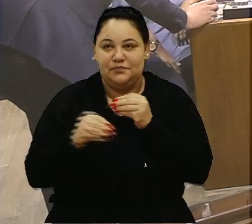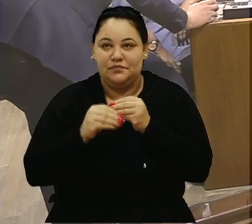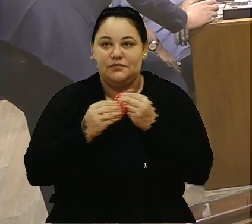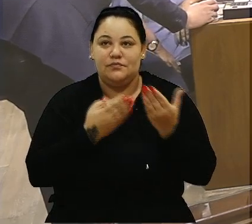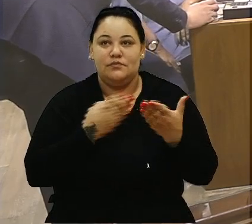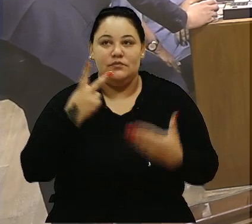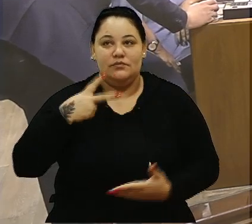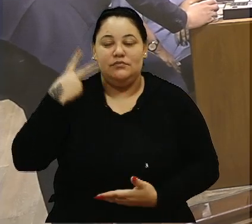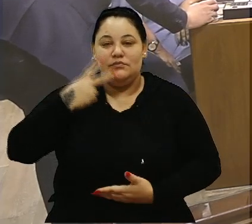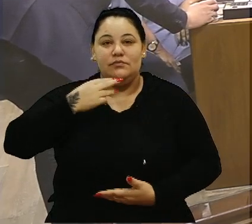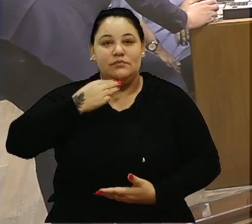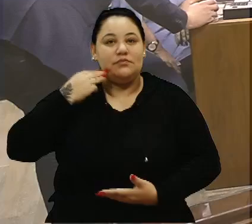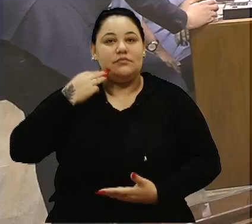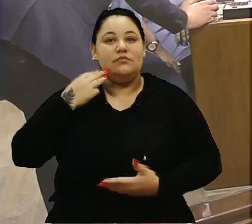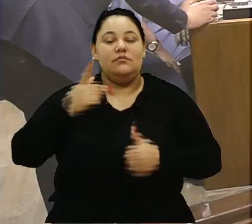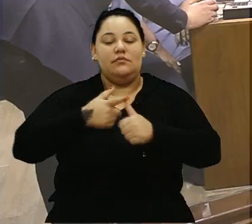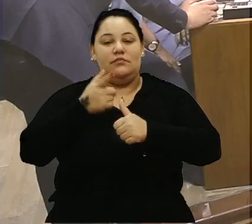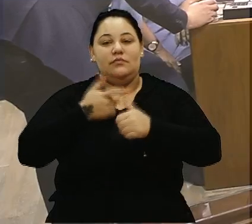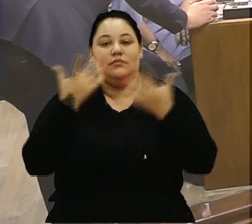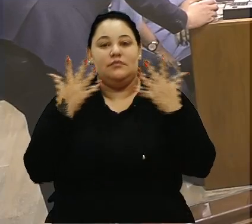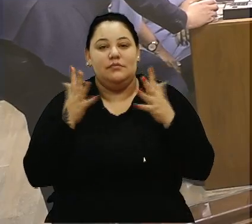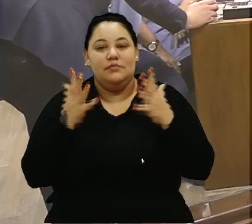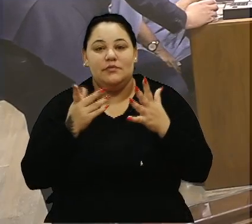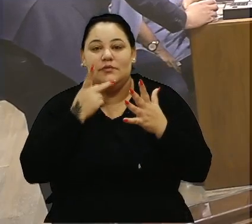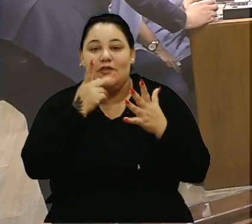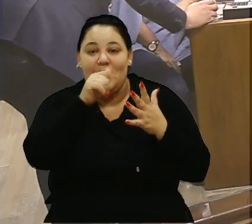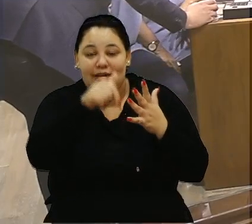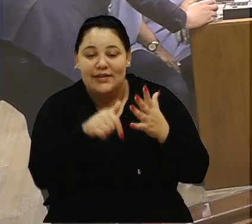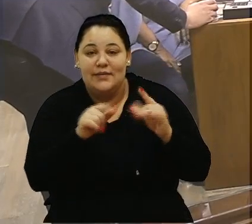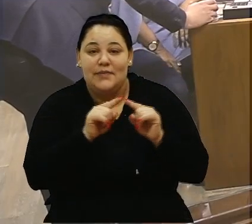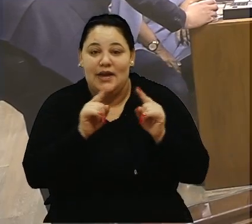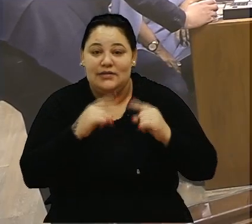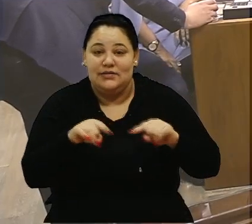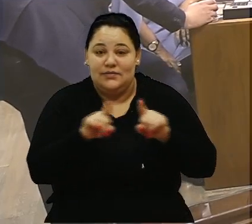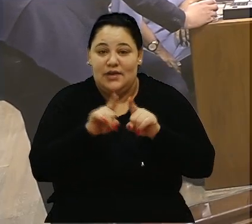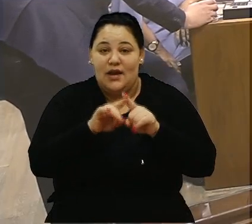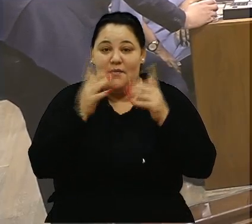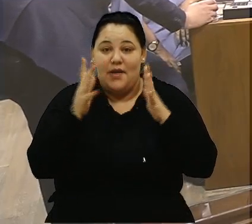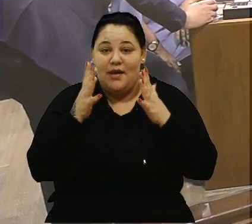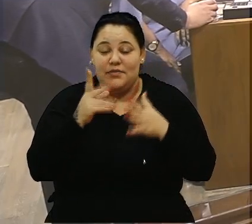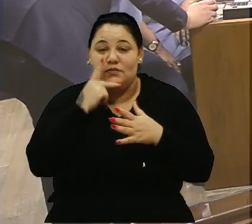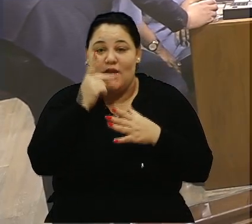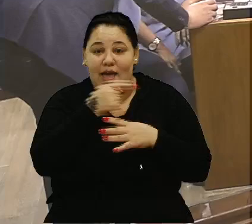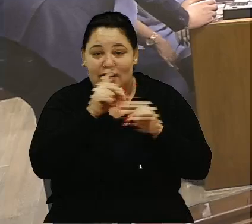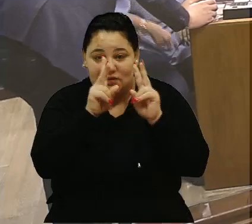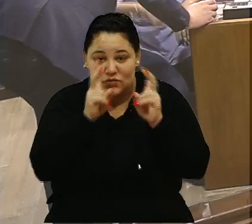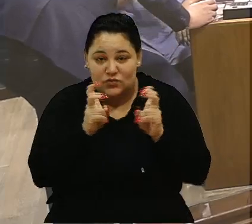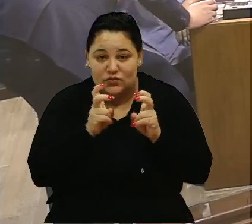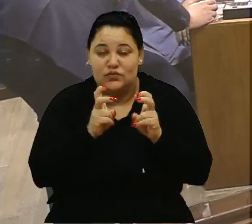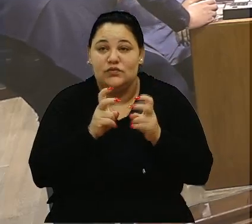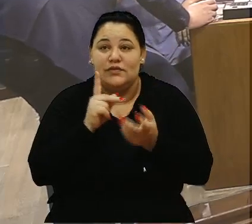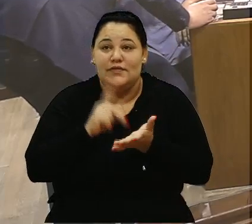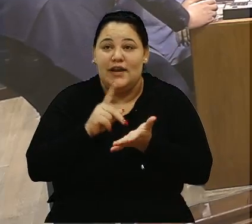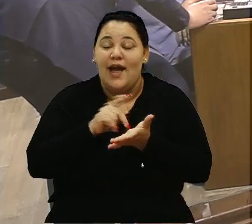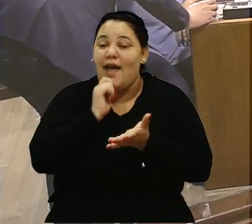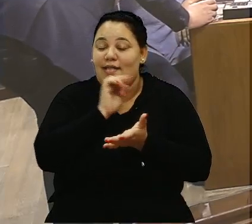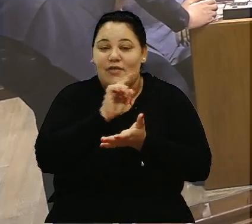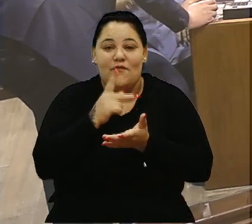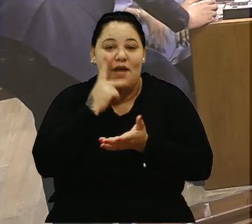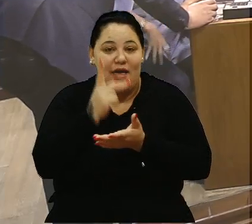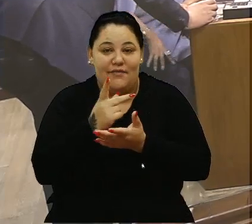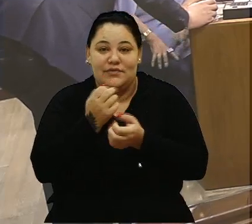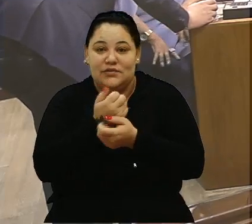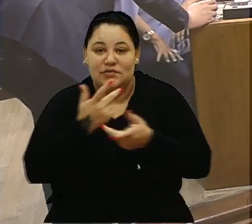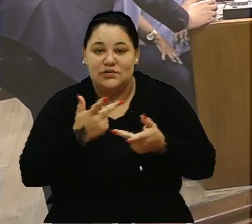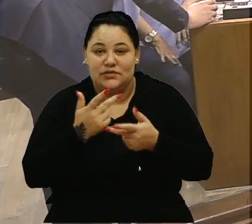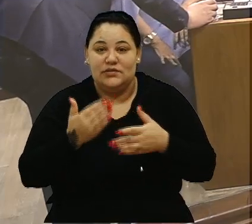por trazer nessa casa, mas meus parabéns por levantar esse assunto quando não se falava disso. Então,